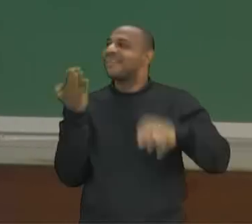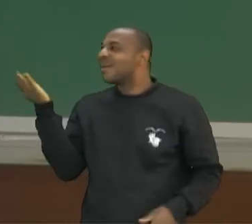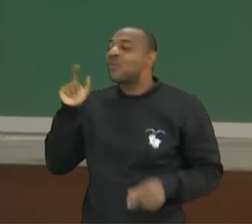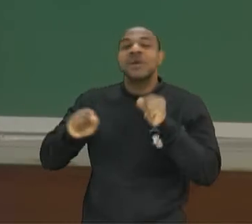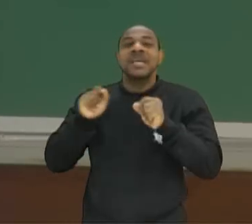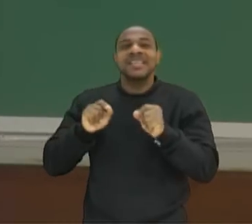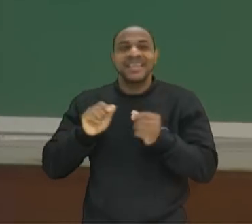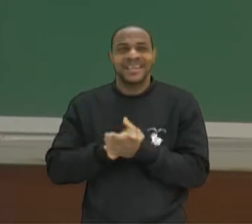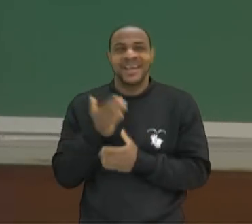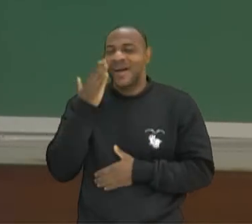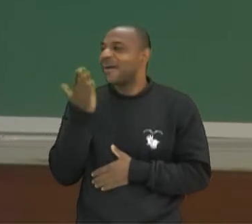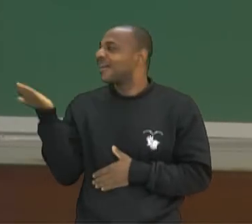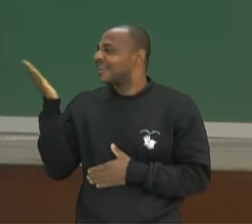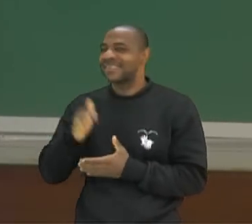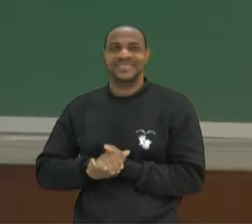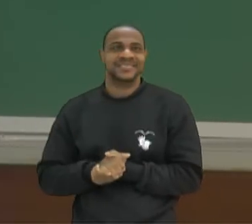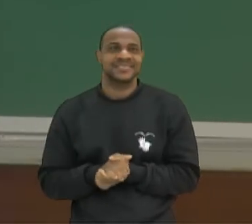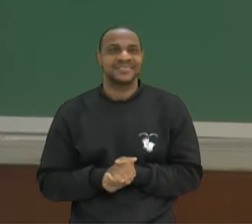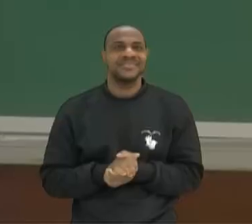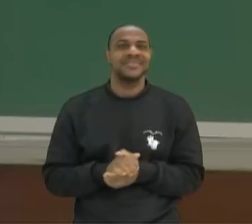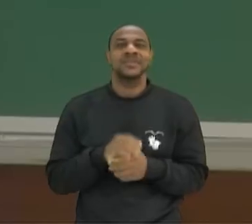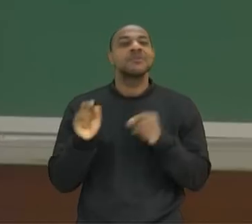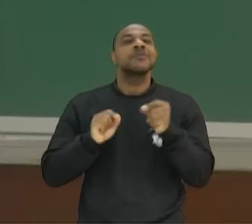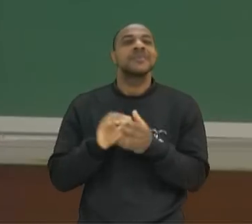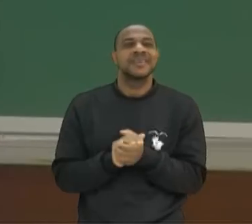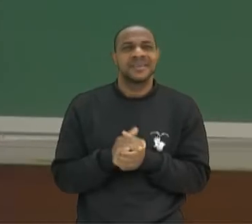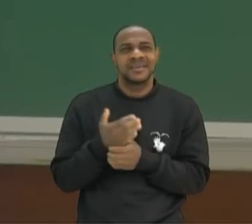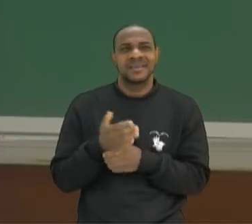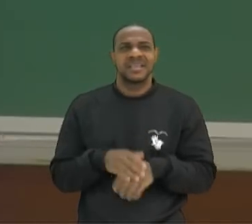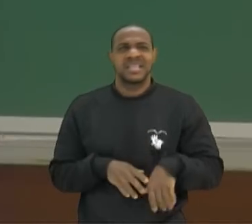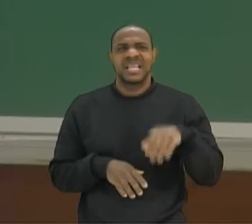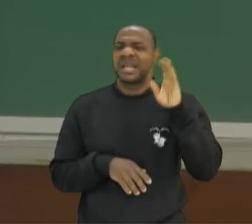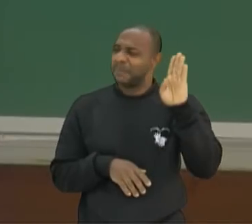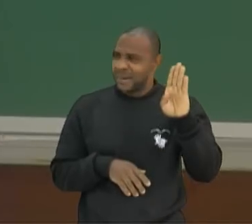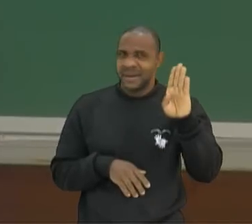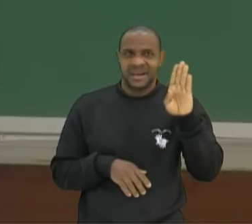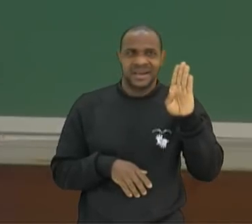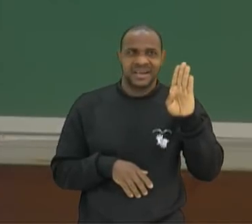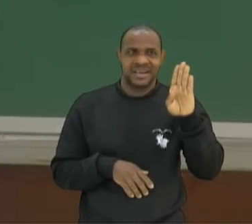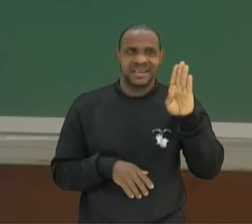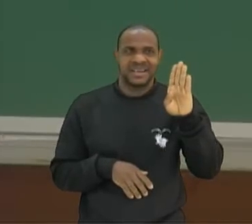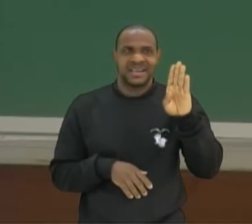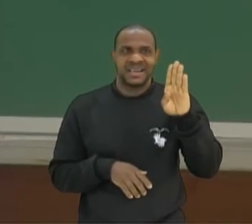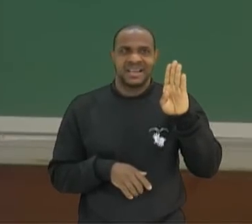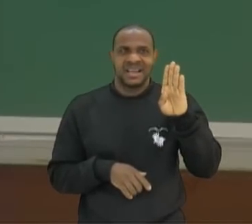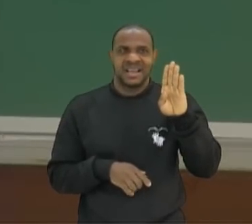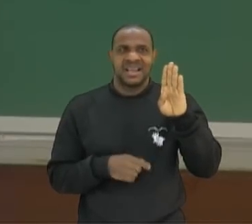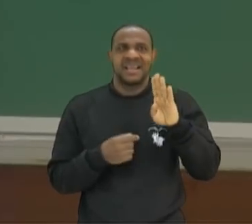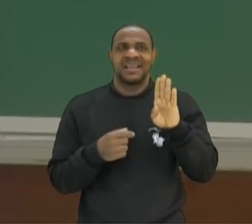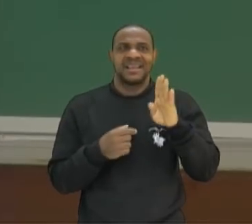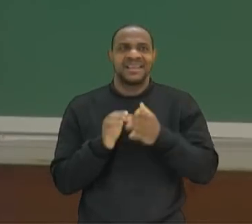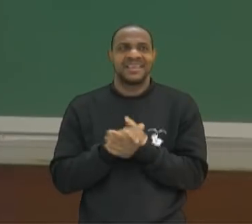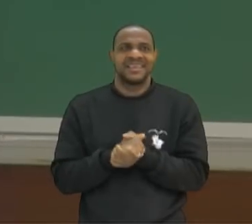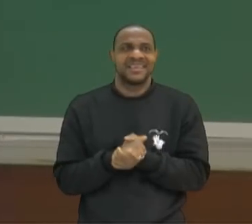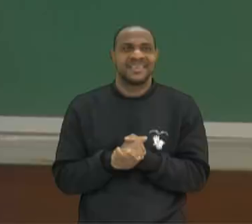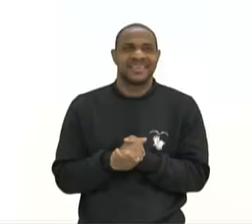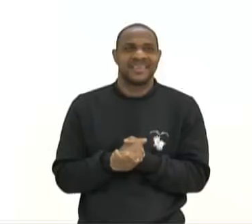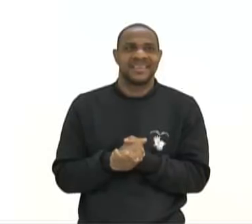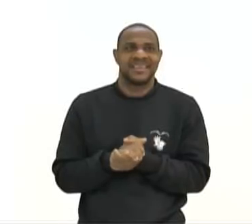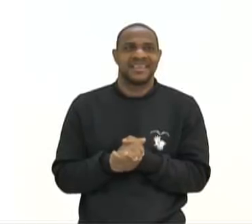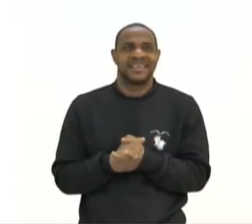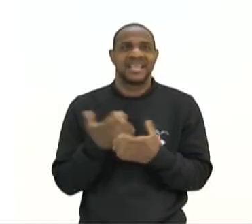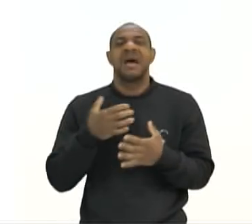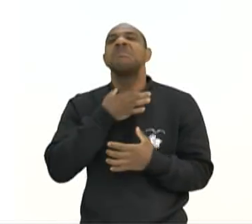caricatura. Vamos dar uma olhada, então? Vamos lá. Será que é letter A? Neck, mustache, eyes? Será